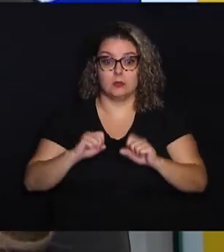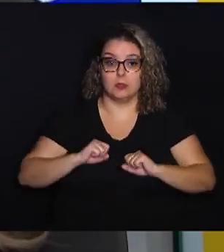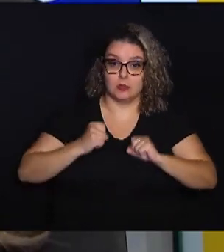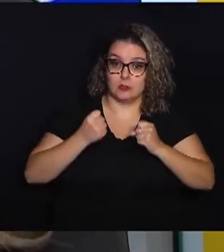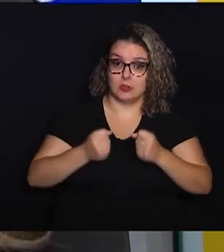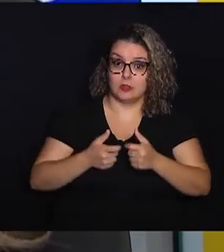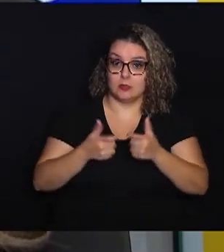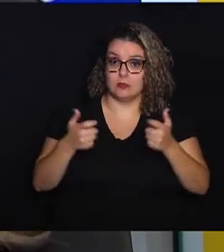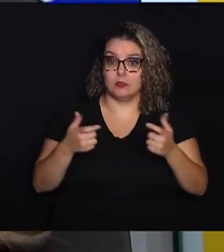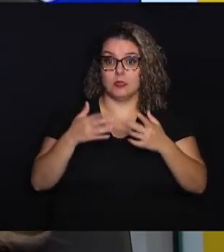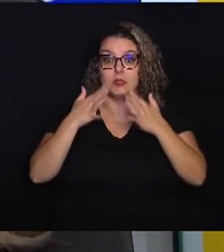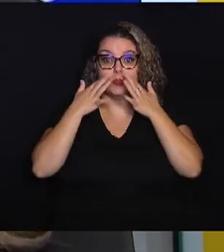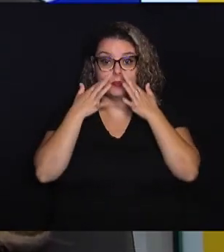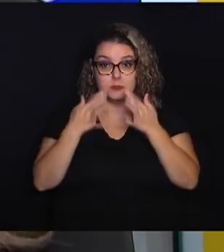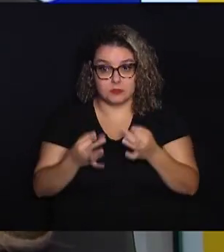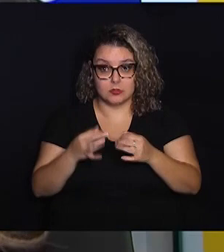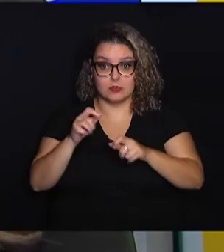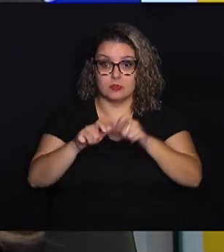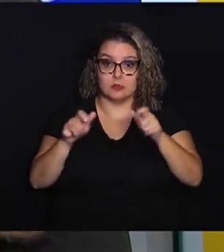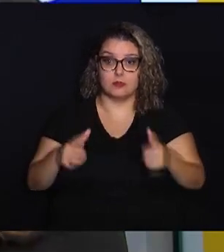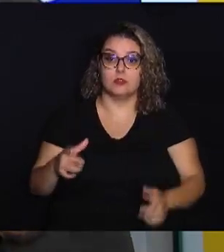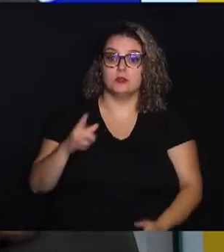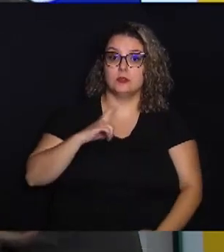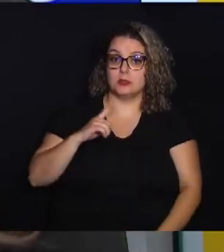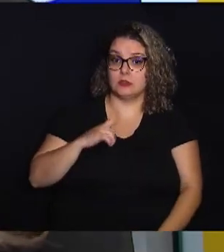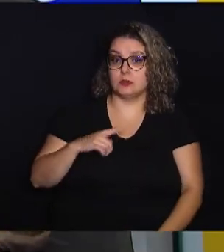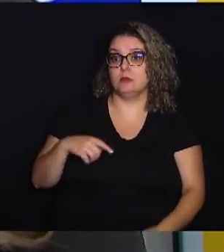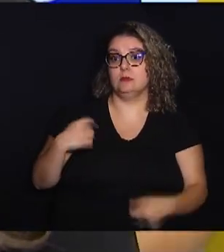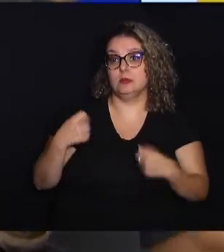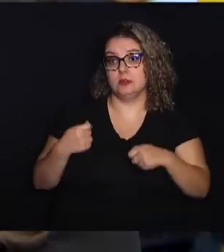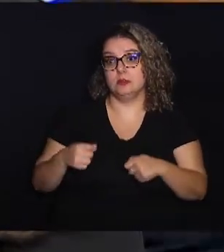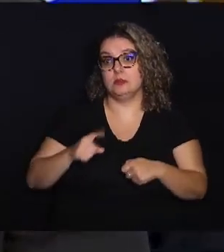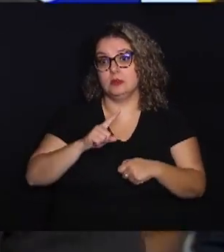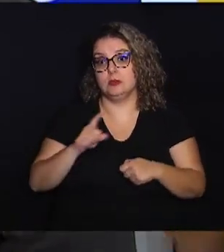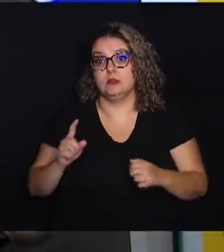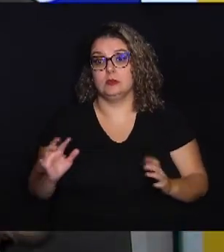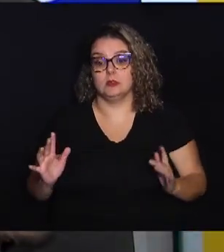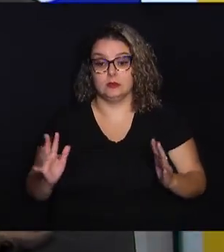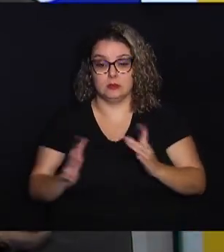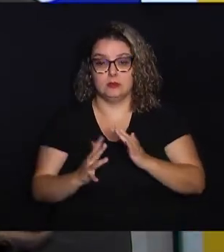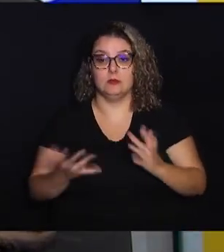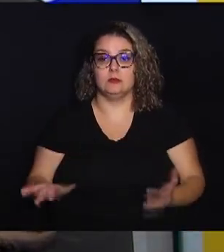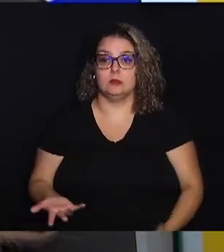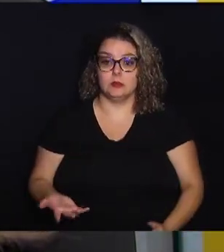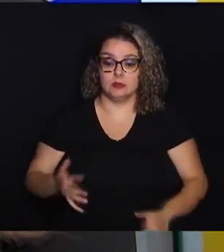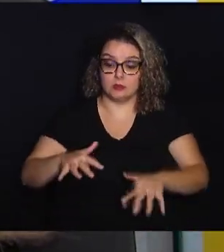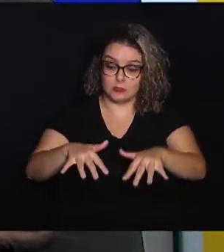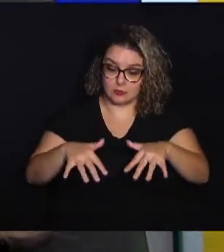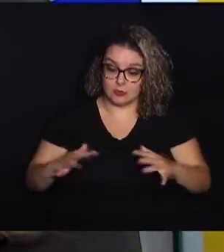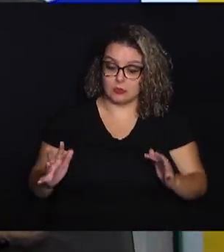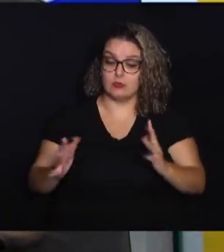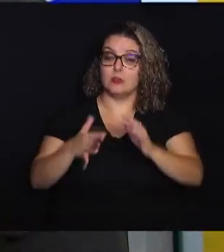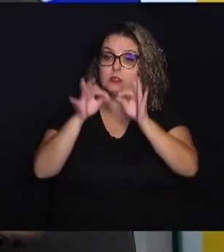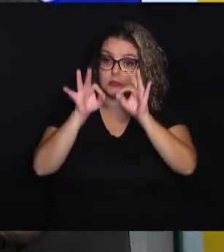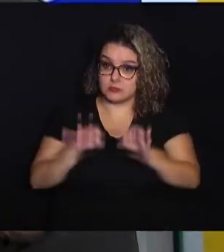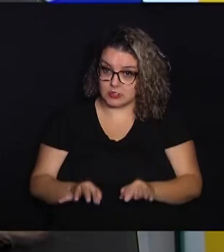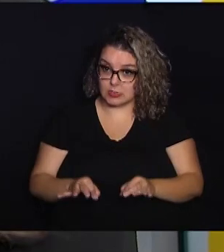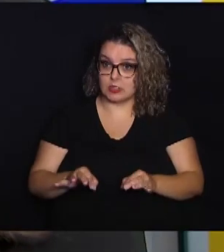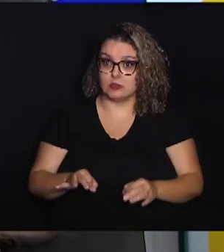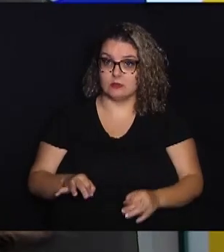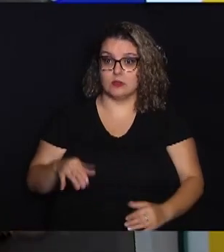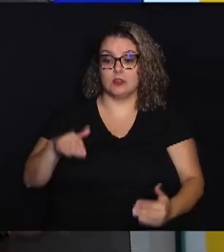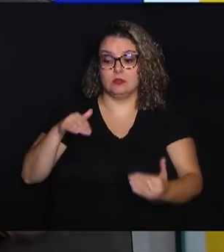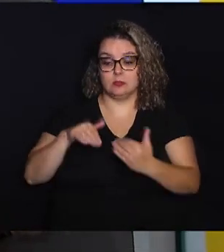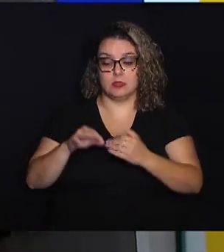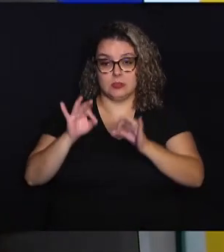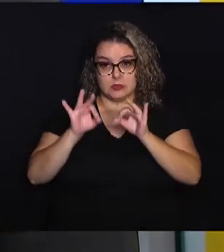bastante na atenção, né, que as pessoas têm que ter ao atravessar a rua, utilizar a sinalização correta. Então tudo isso